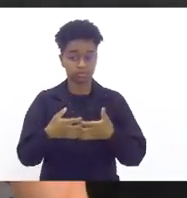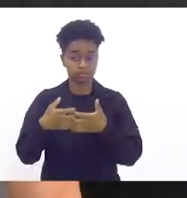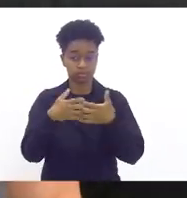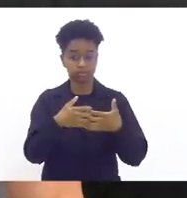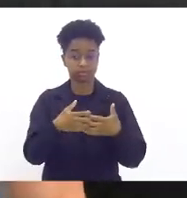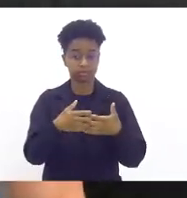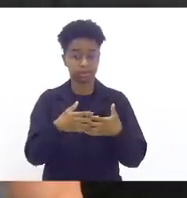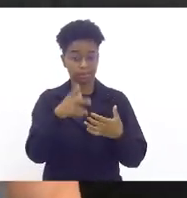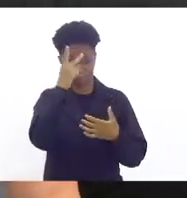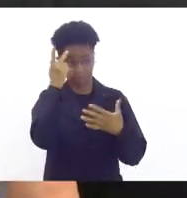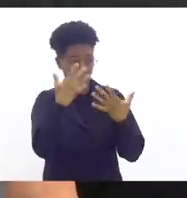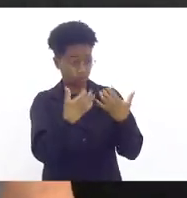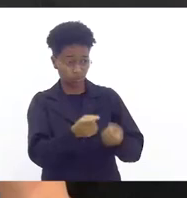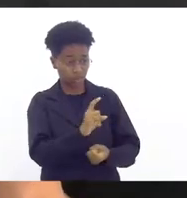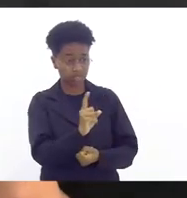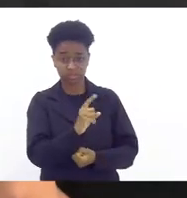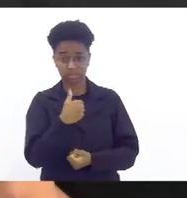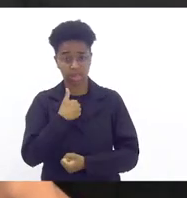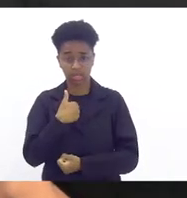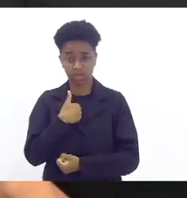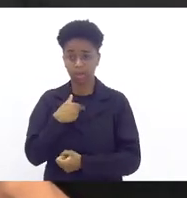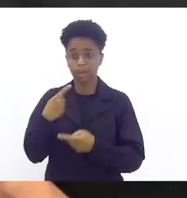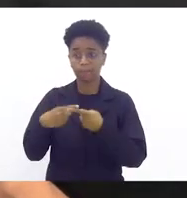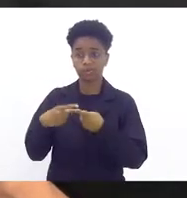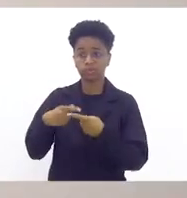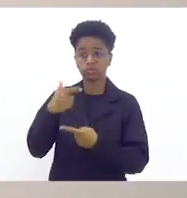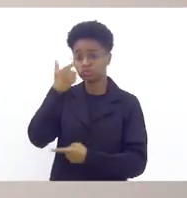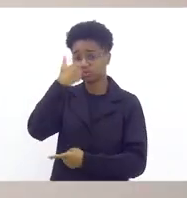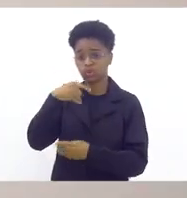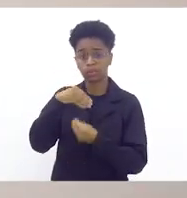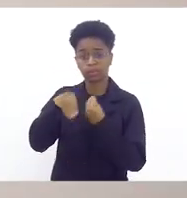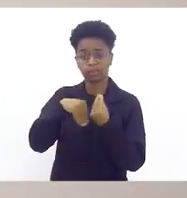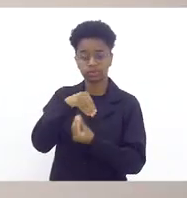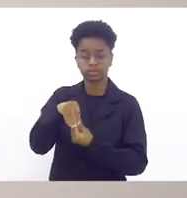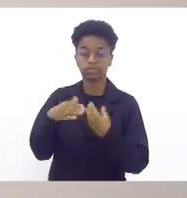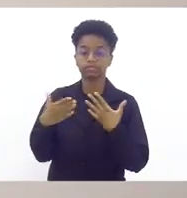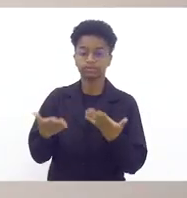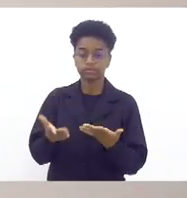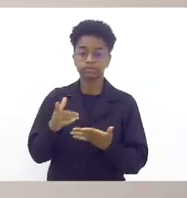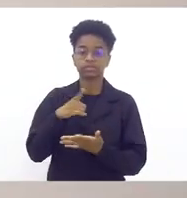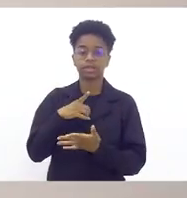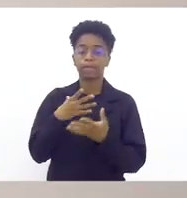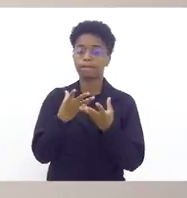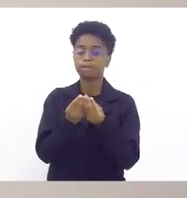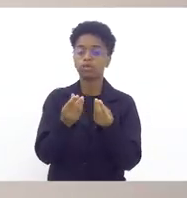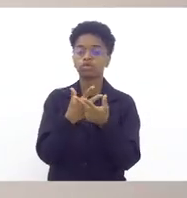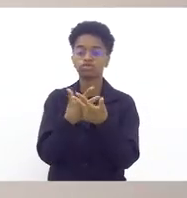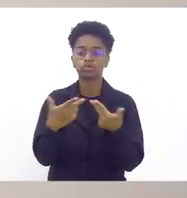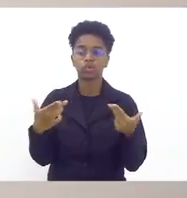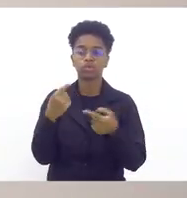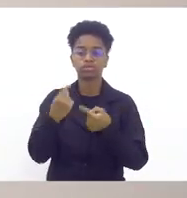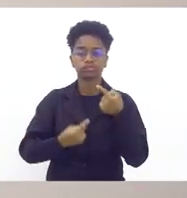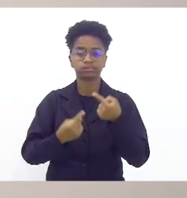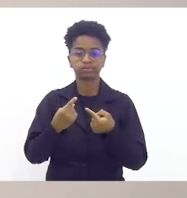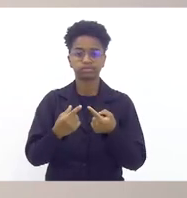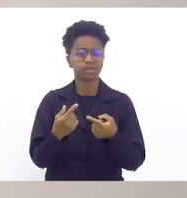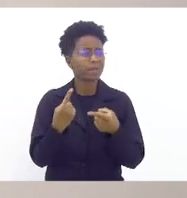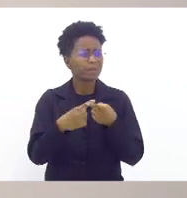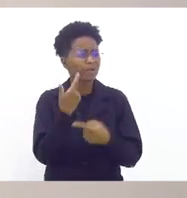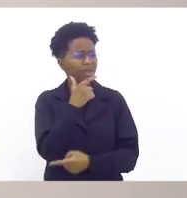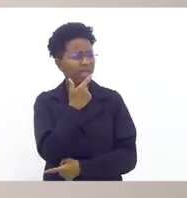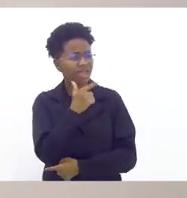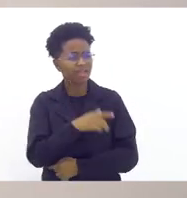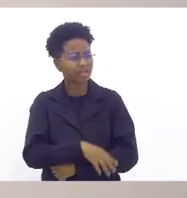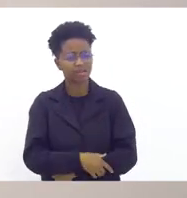eu não sou aceito nem pelo lado ou pelo outro, porque eu sou um mestiço. Então, temos muitas coisas a combater, mas por que a risada?